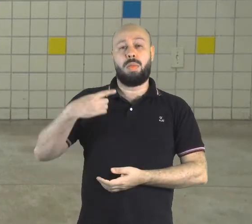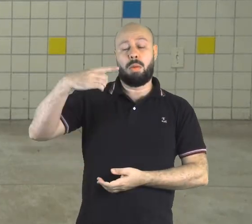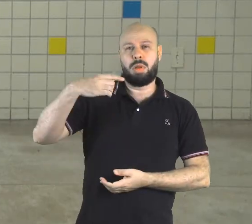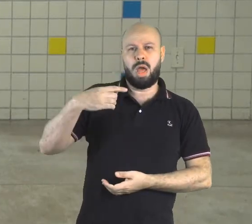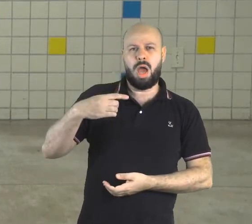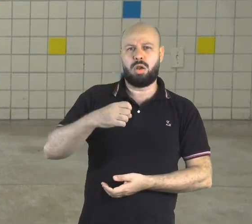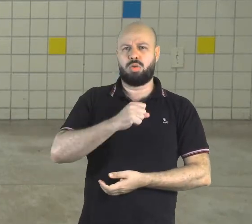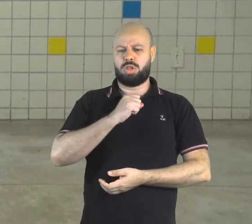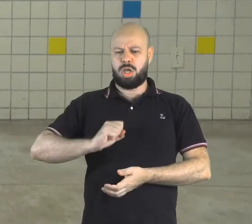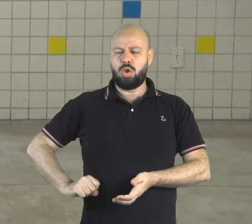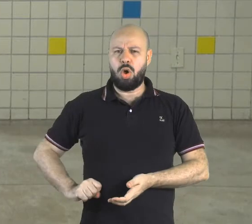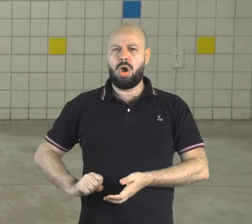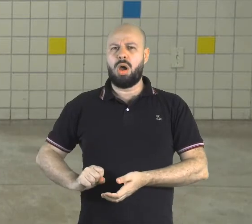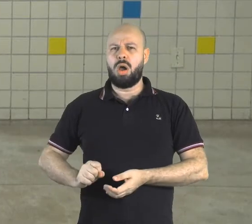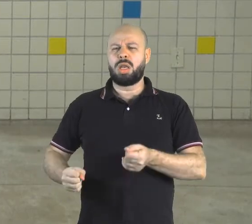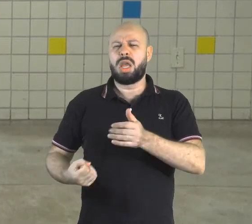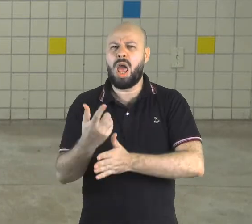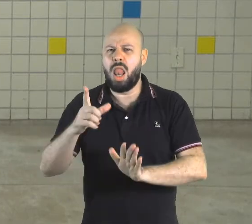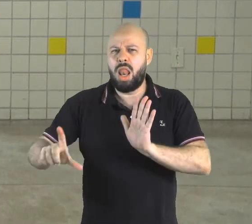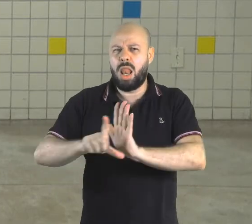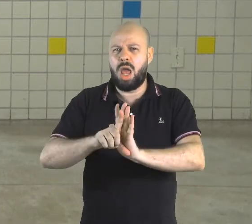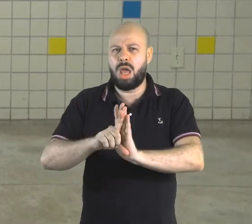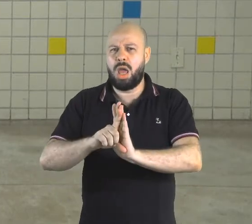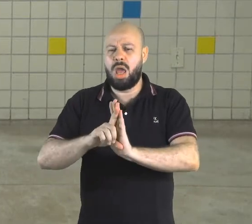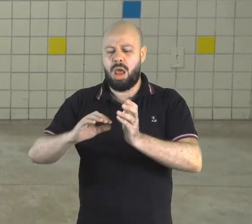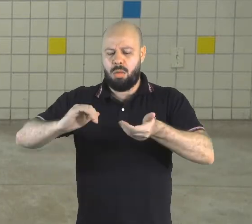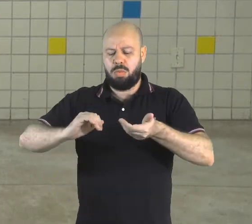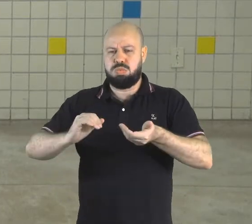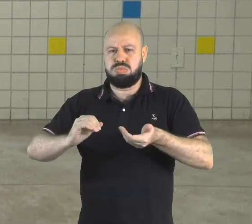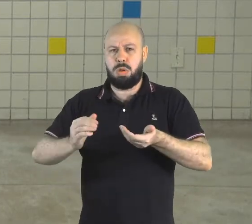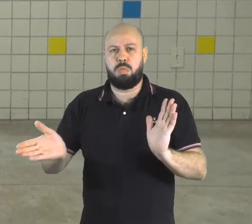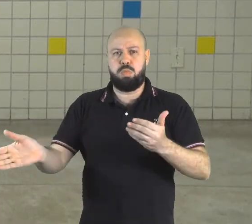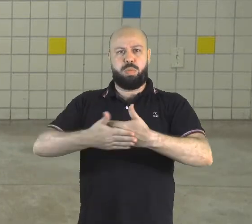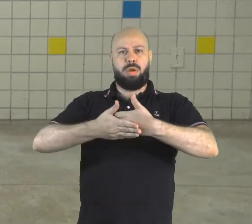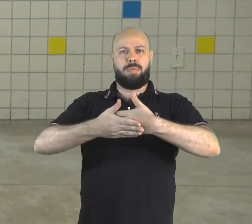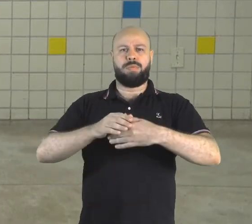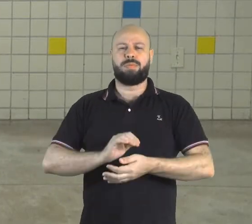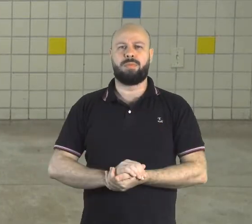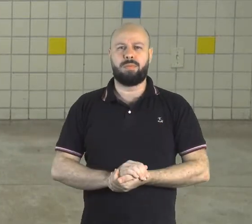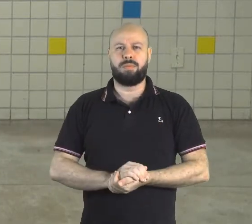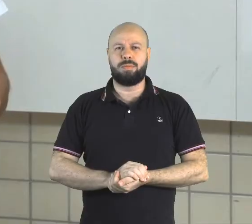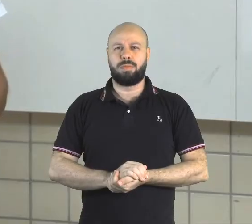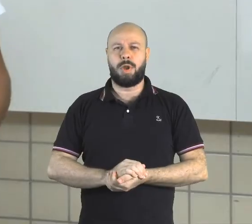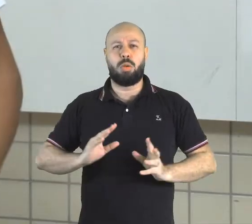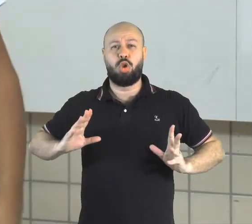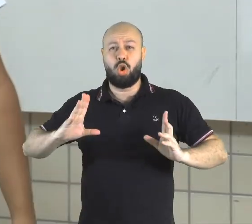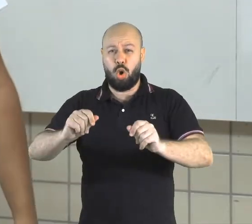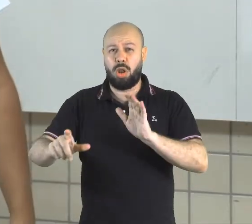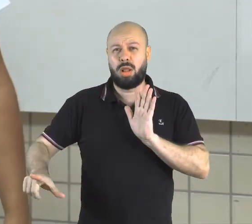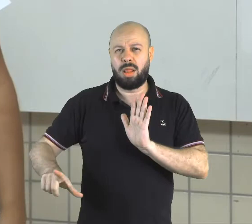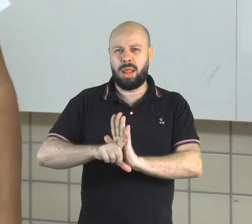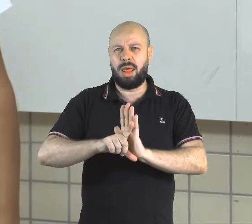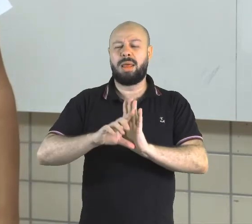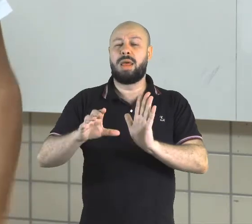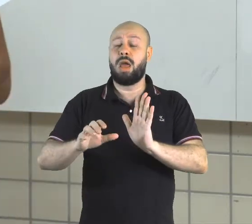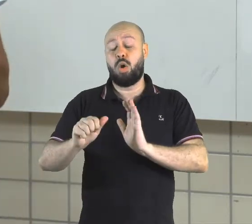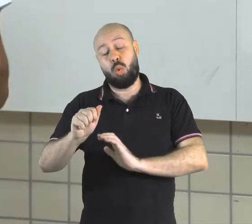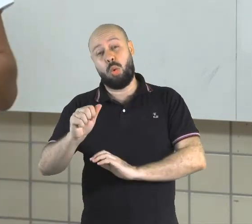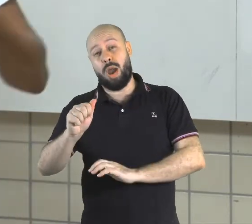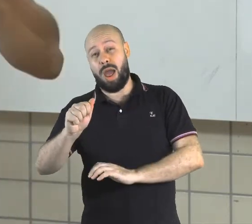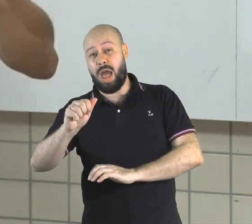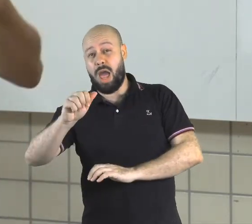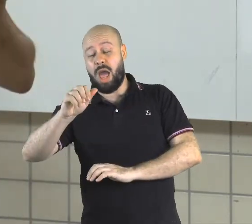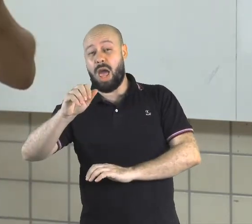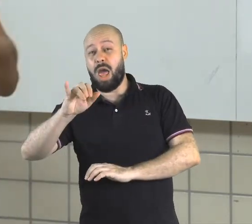de discutir e criar as leis, o Congresso seria fechado. Nesse caso, todas as leis ou atos institucionais